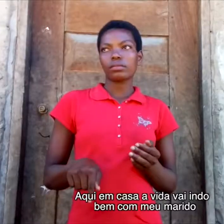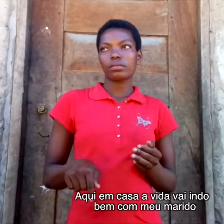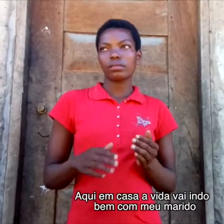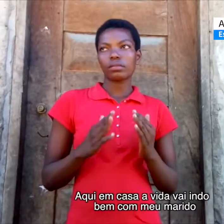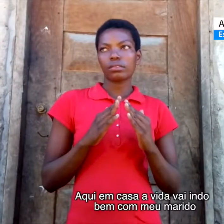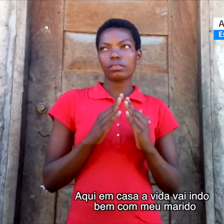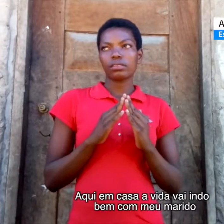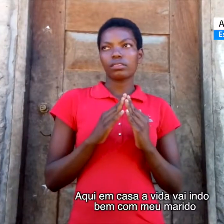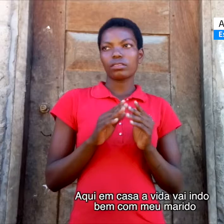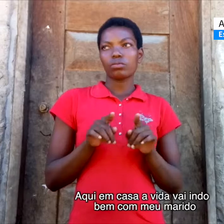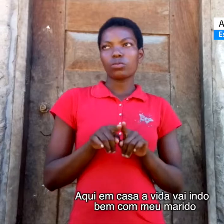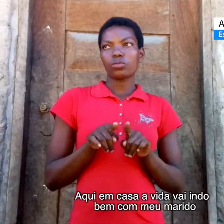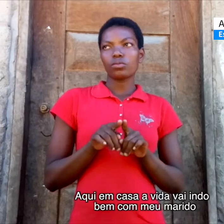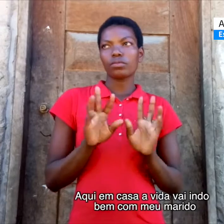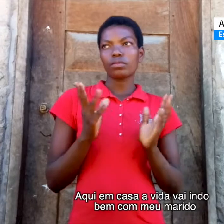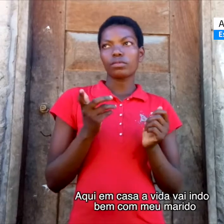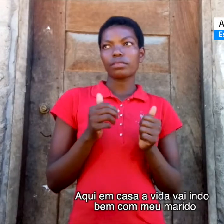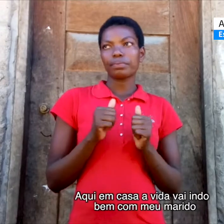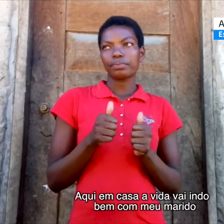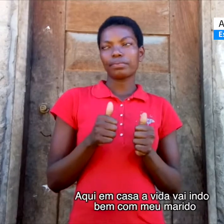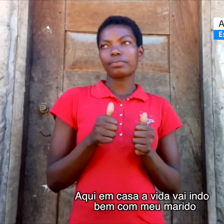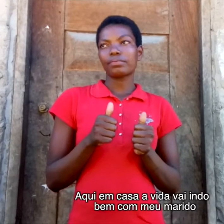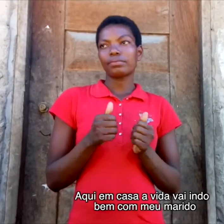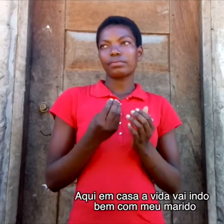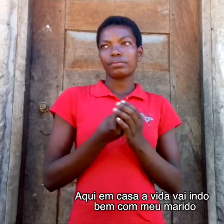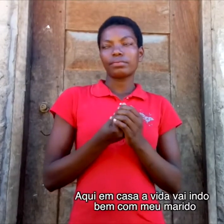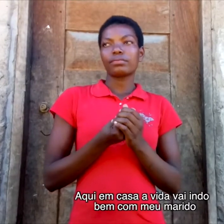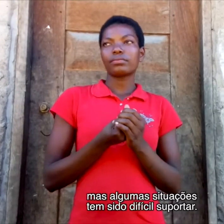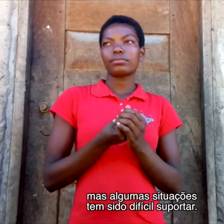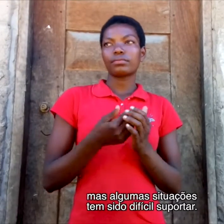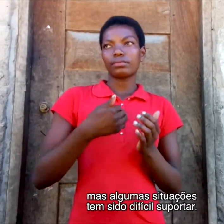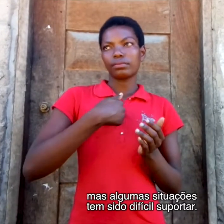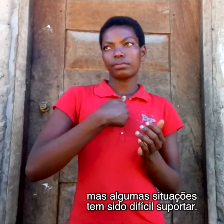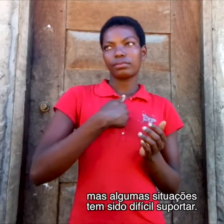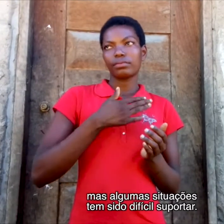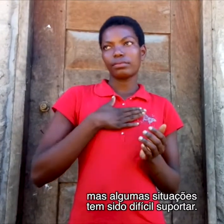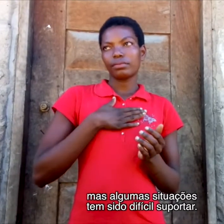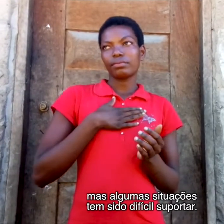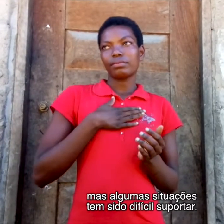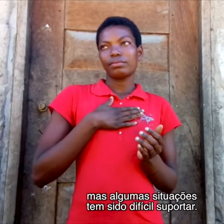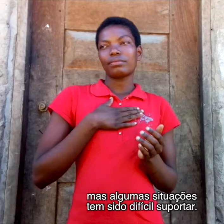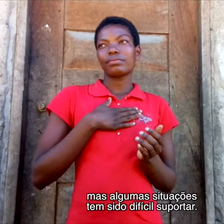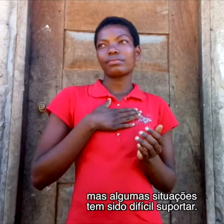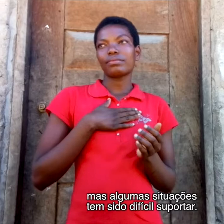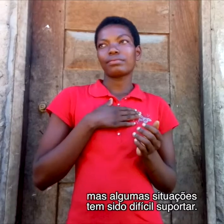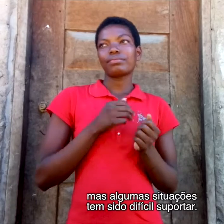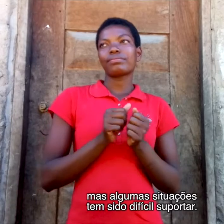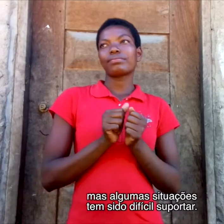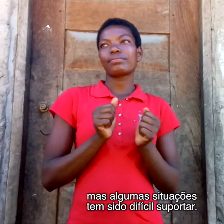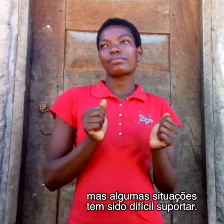Aqui em casa, a vida vai indo bem com o meu marido. Mas algumas